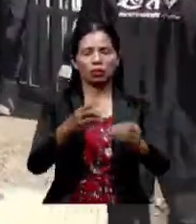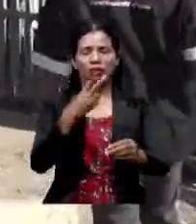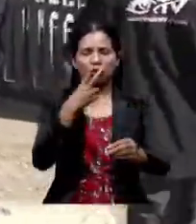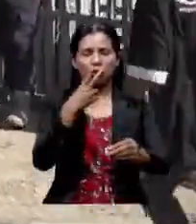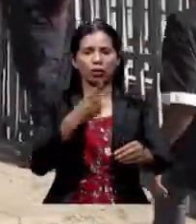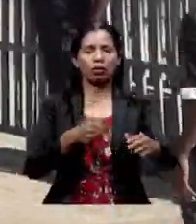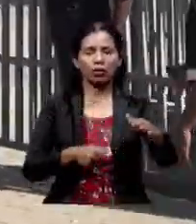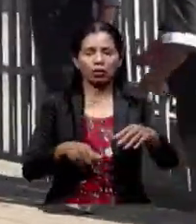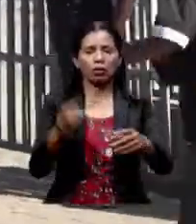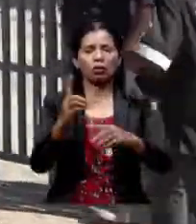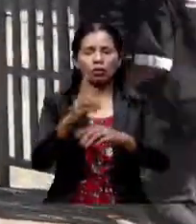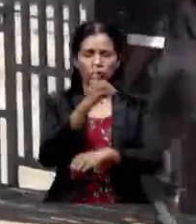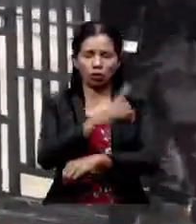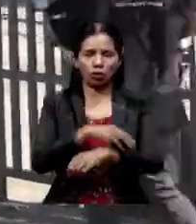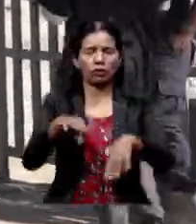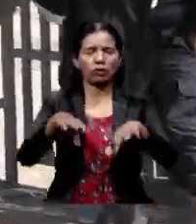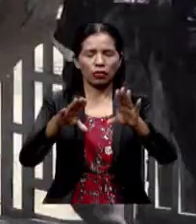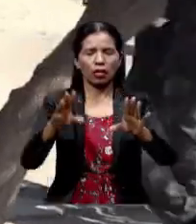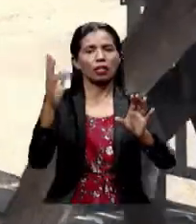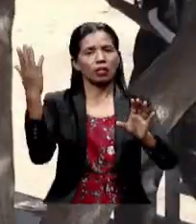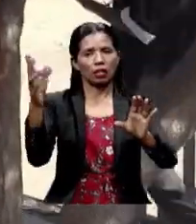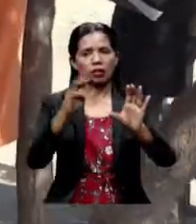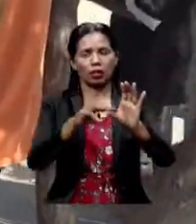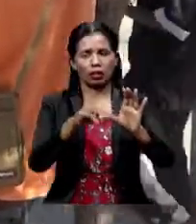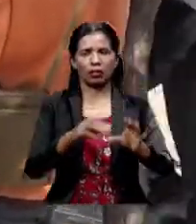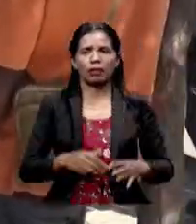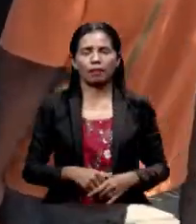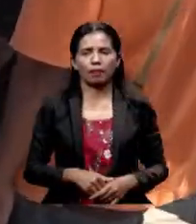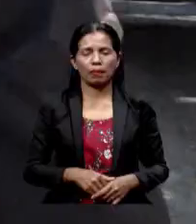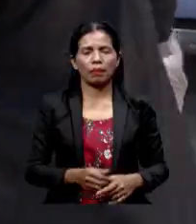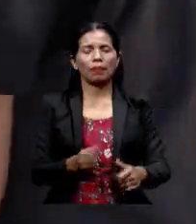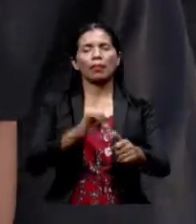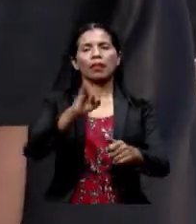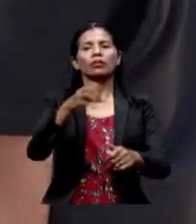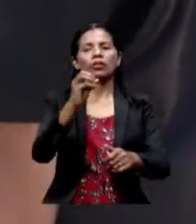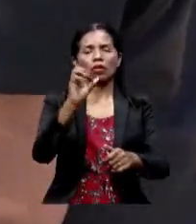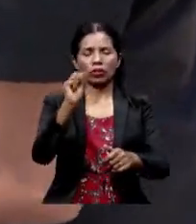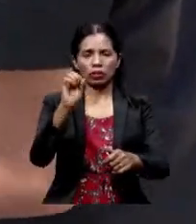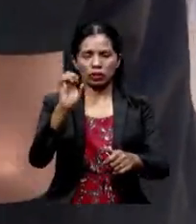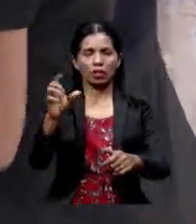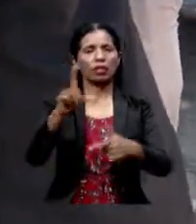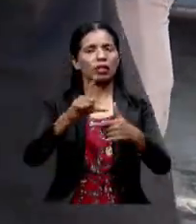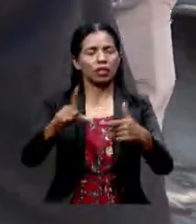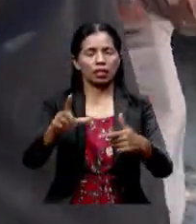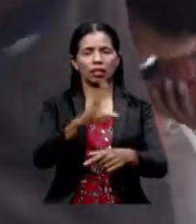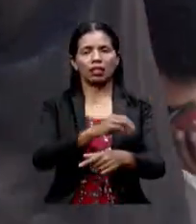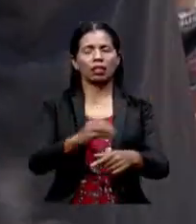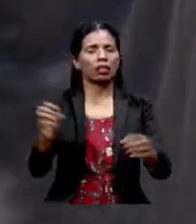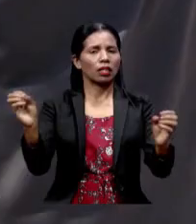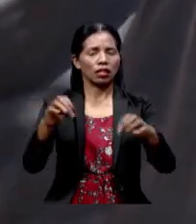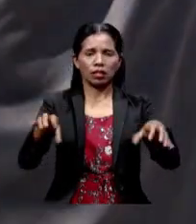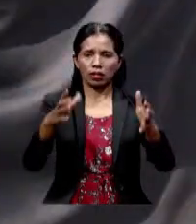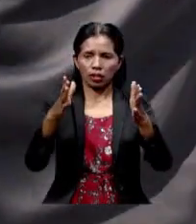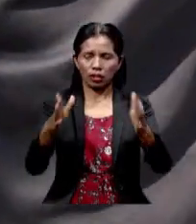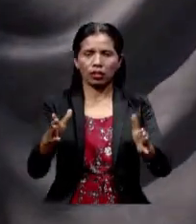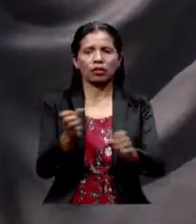ilícito nebe o rinloron continua a fan e a mercado. Tirzuz e António da Daunia Linha Fronteira Batugade menos recurso humano